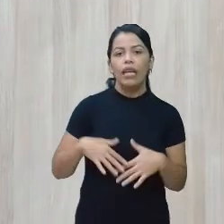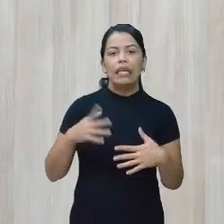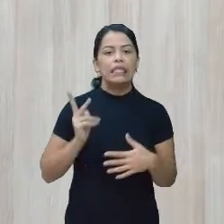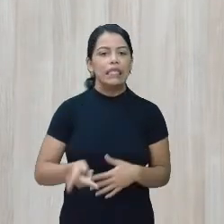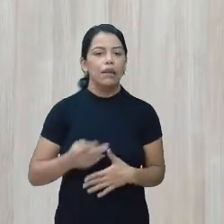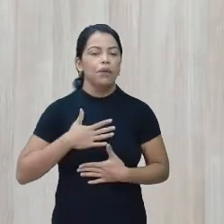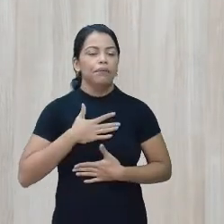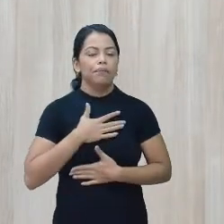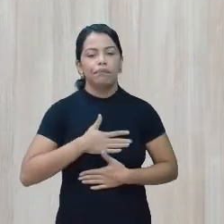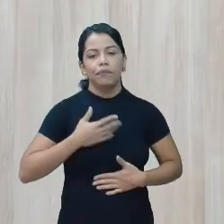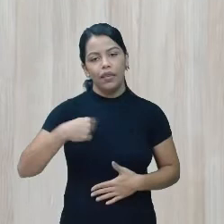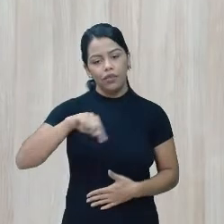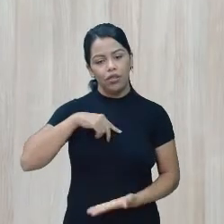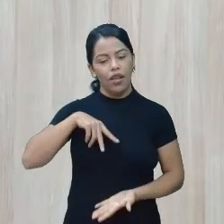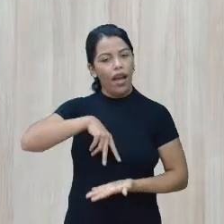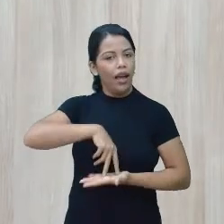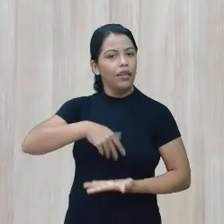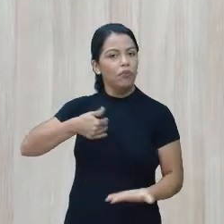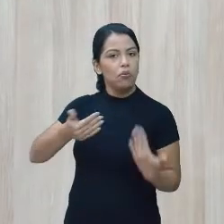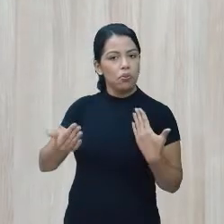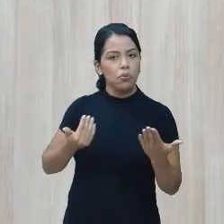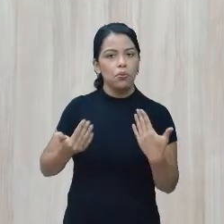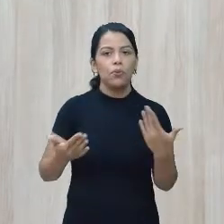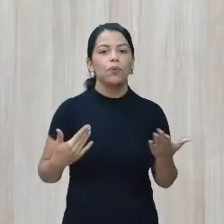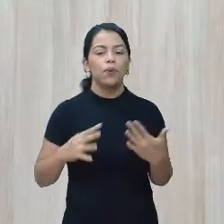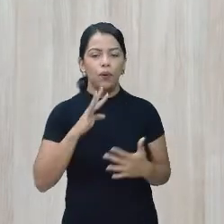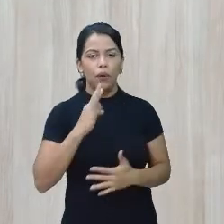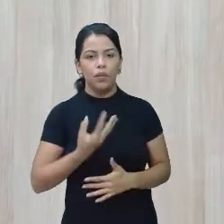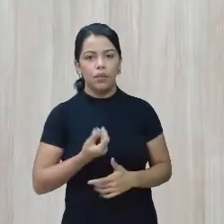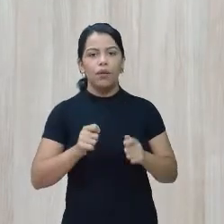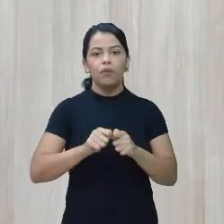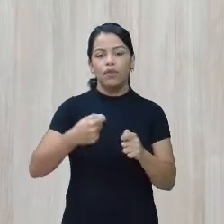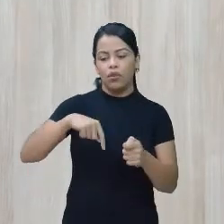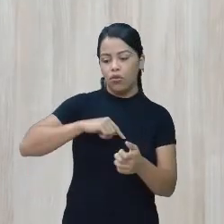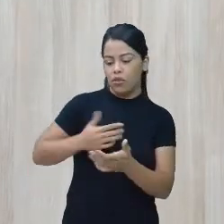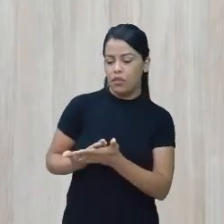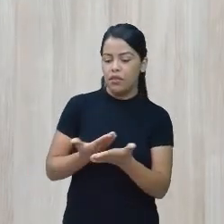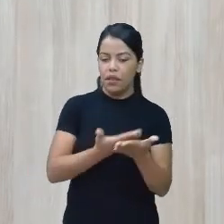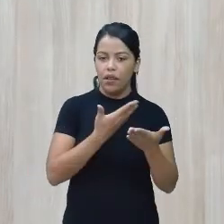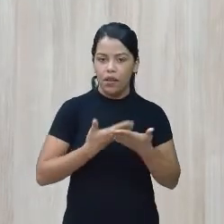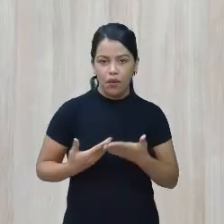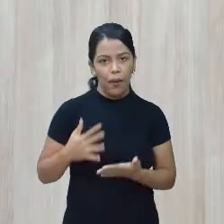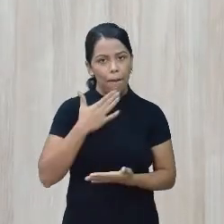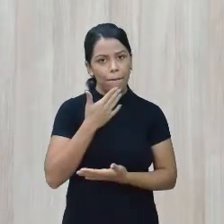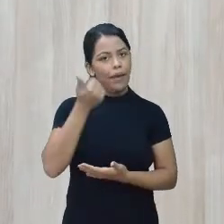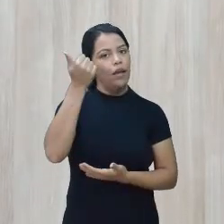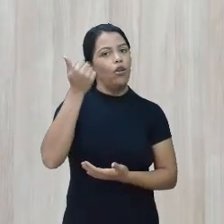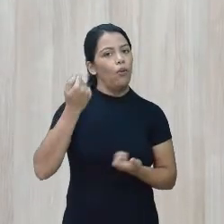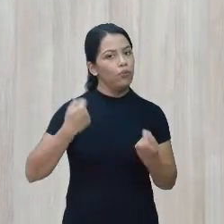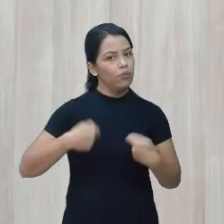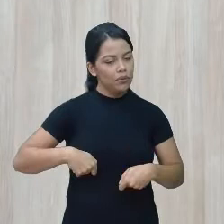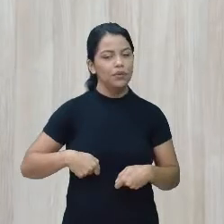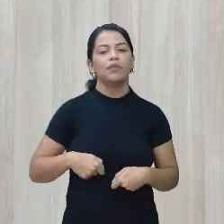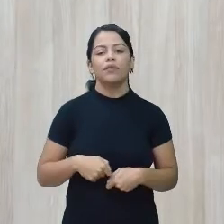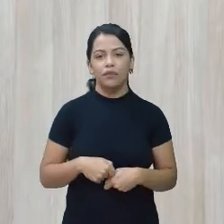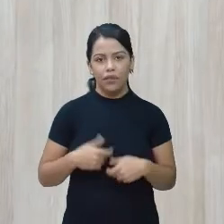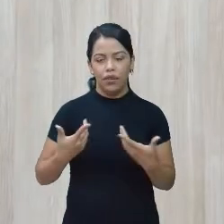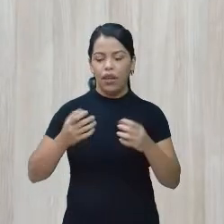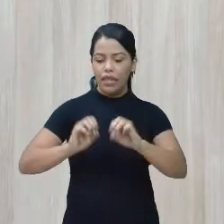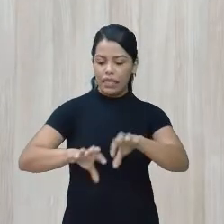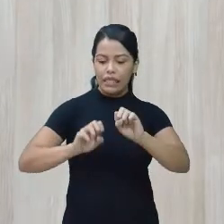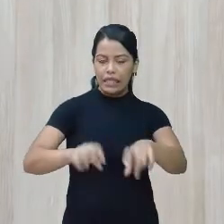a gente estar aqui, discutindo o conhecimento, fazendo nossas aulas da melhor forma possível,